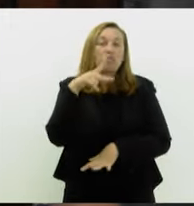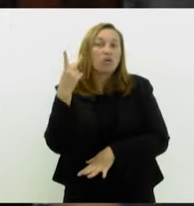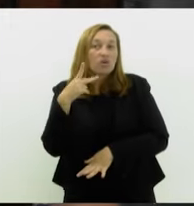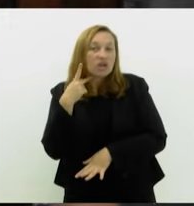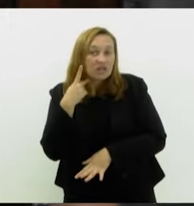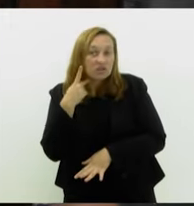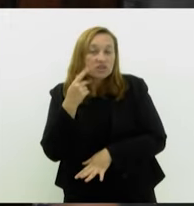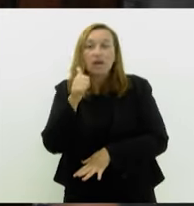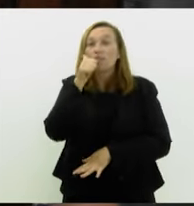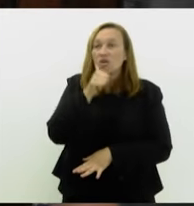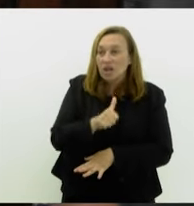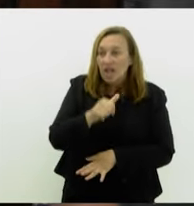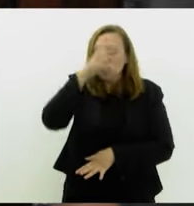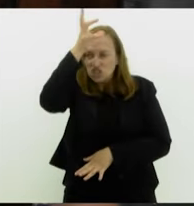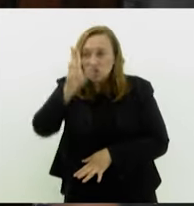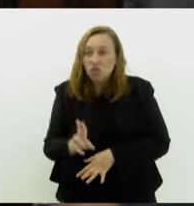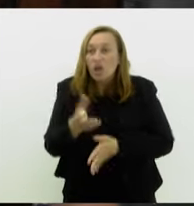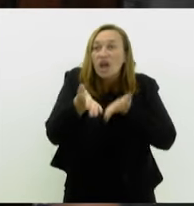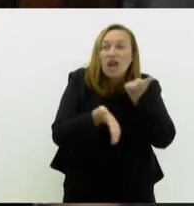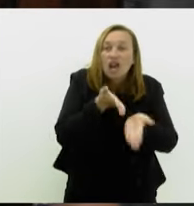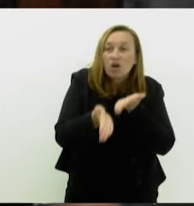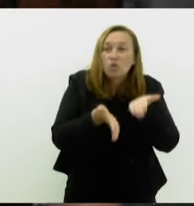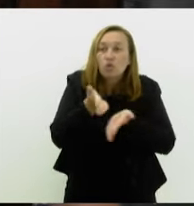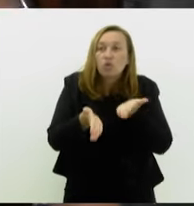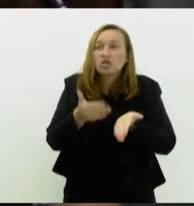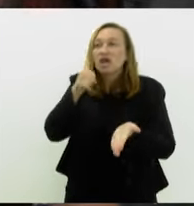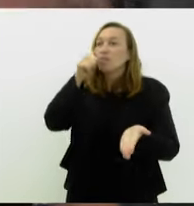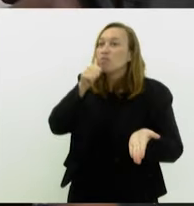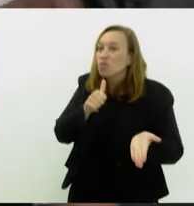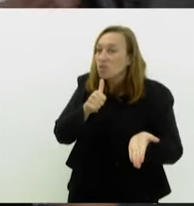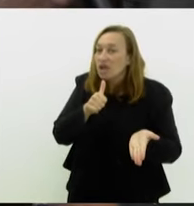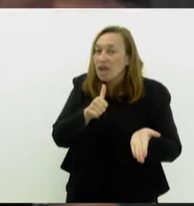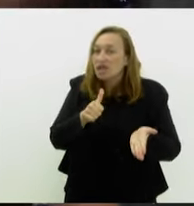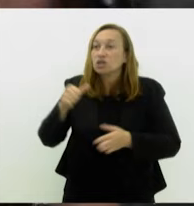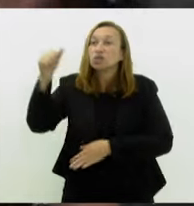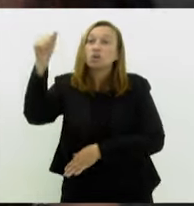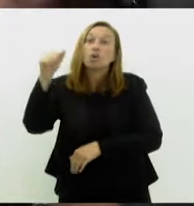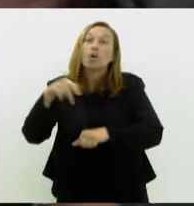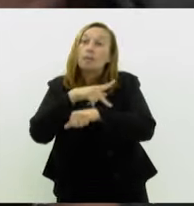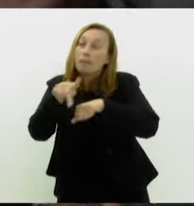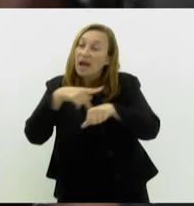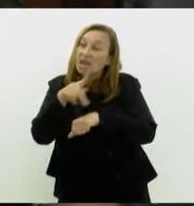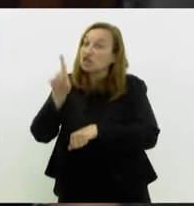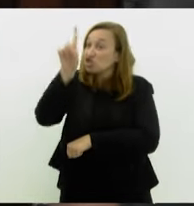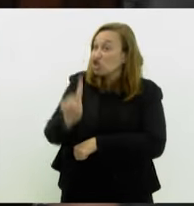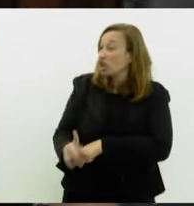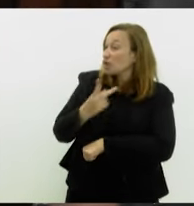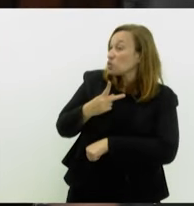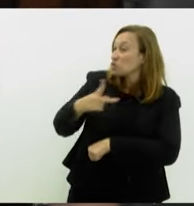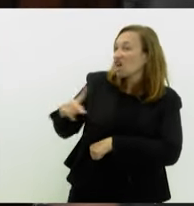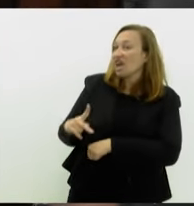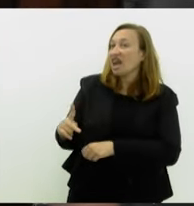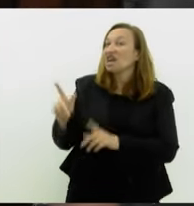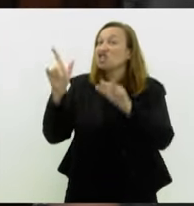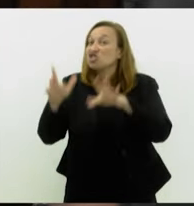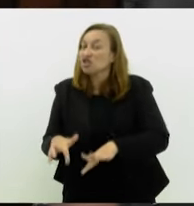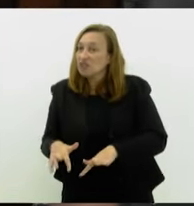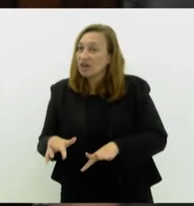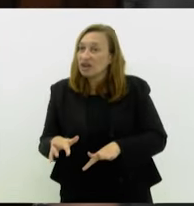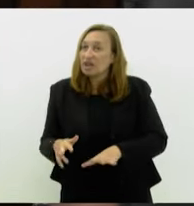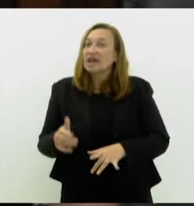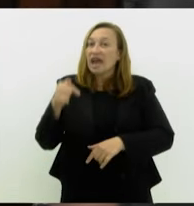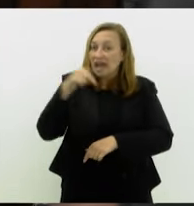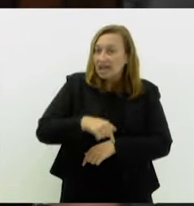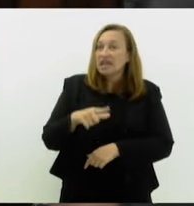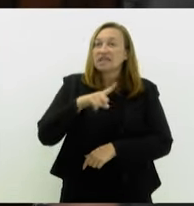mulher tiju ela tá cuidando das mulheres do país nos seus direitos Ela é bem diferente então se aqui